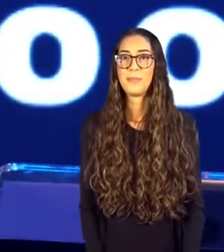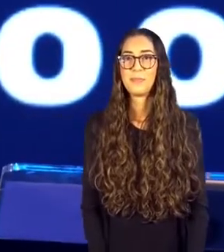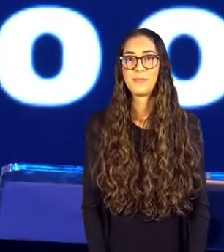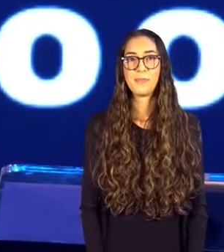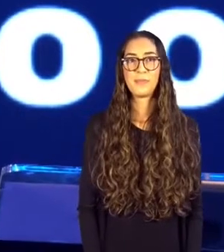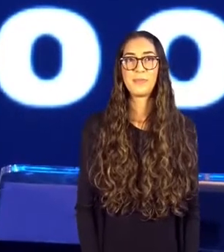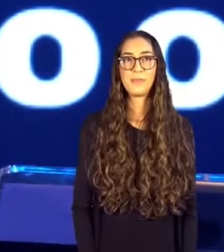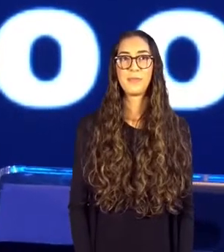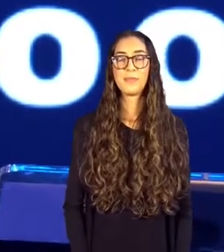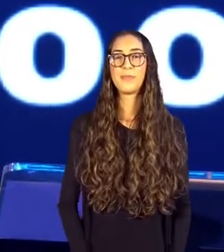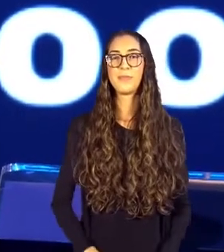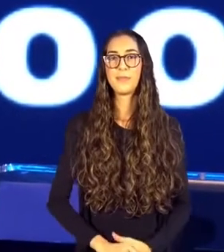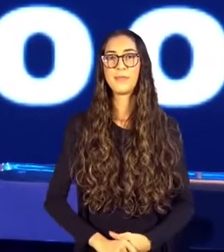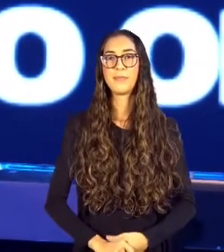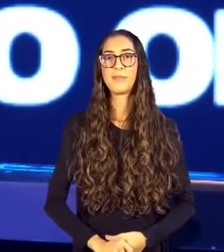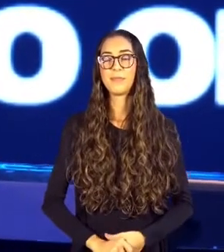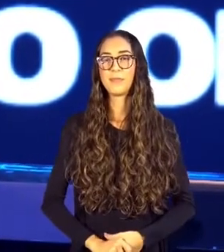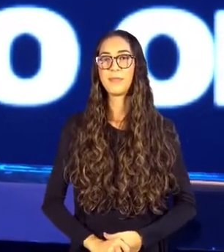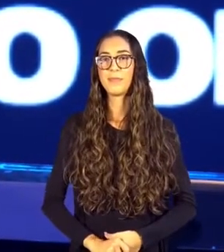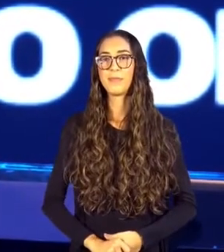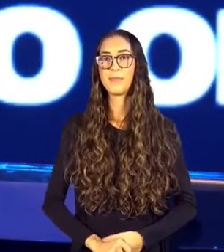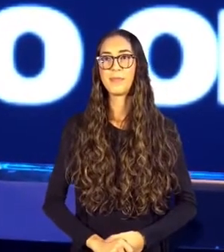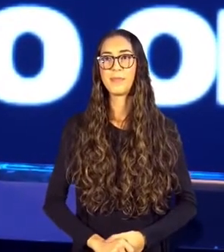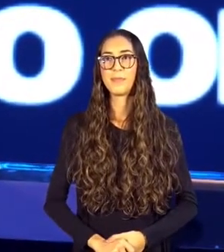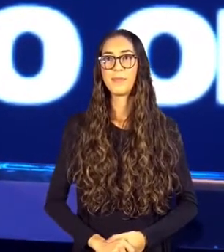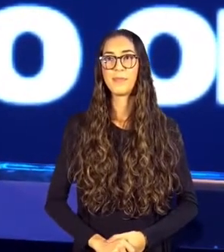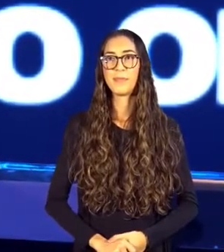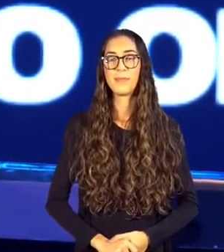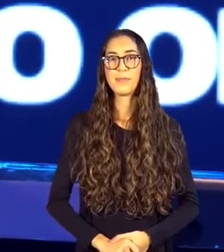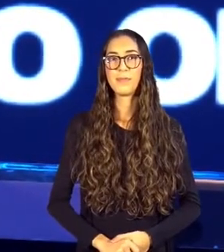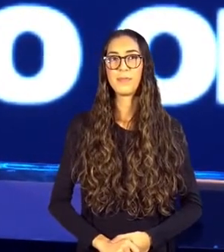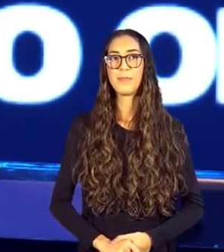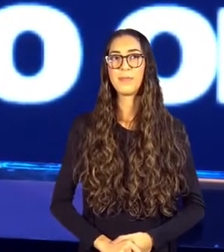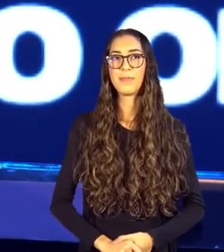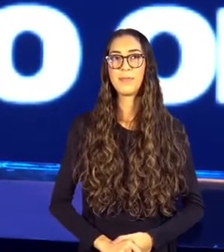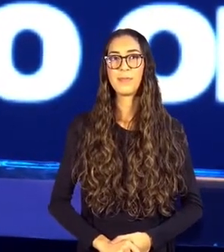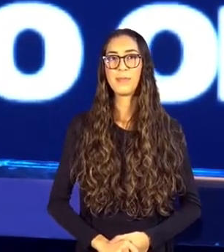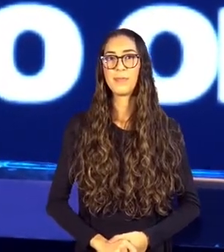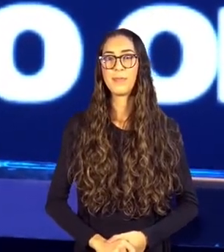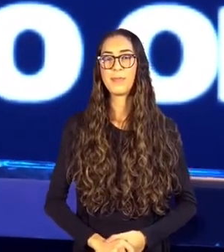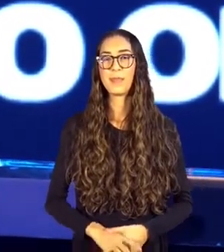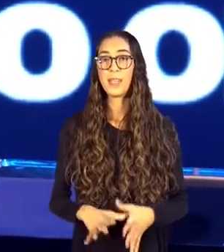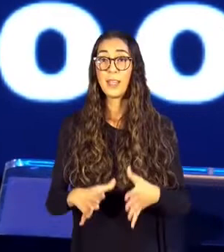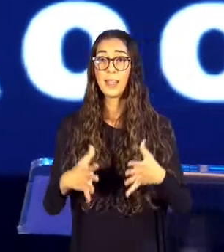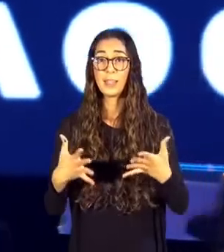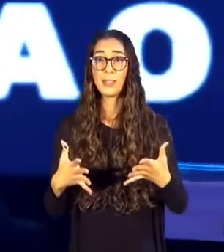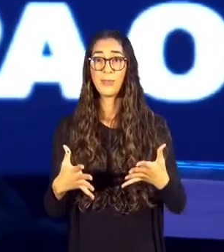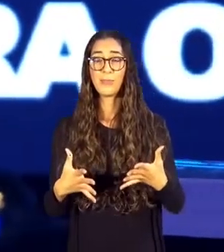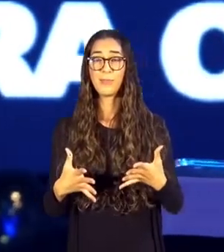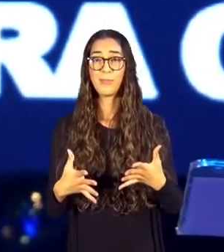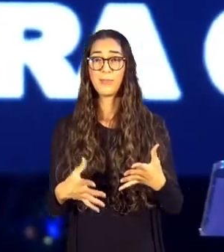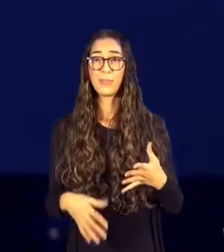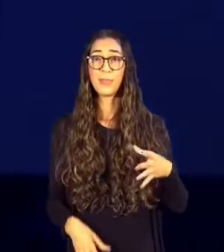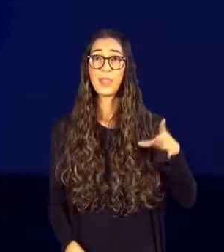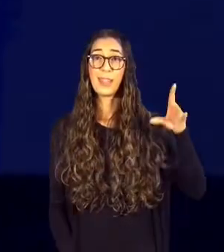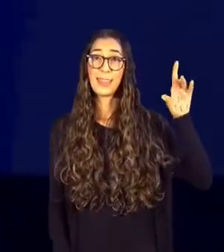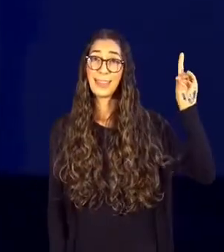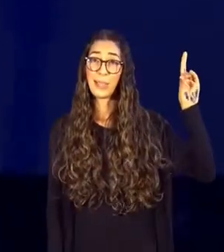de moedas. Para você ter uma ideia, é muita coisa. Então, com Deus não existe